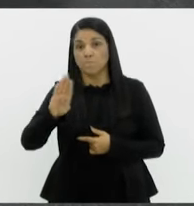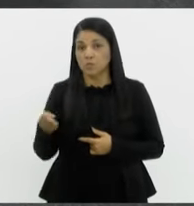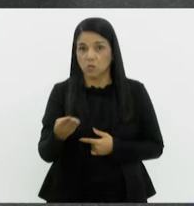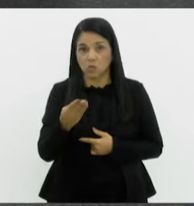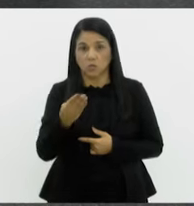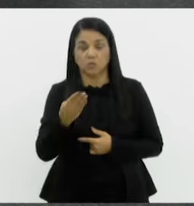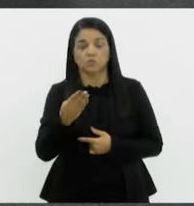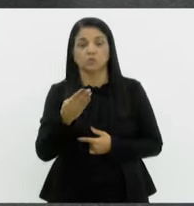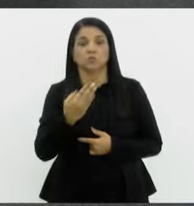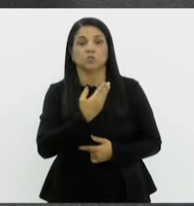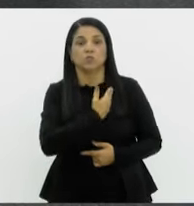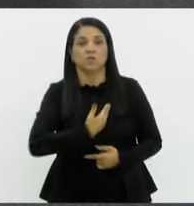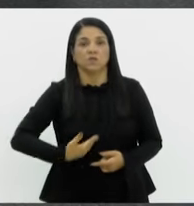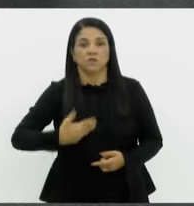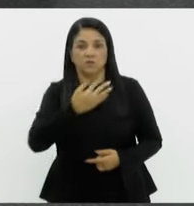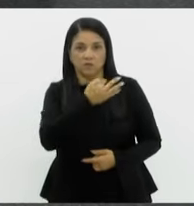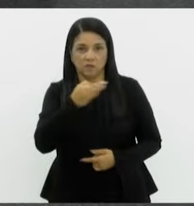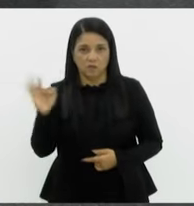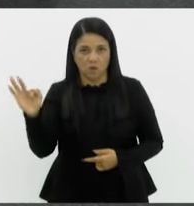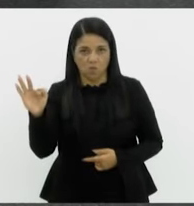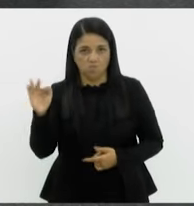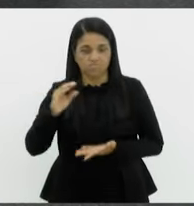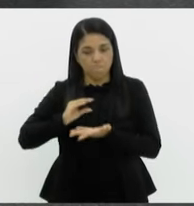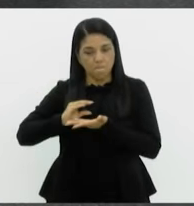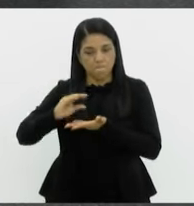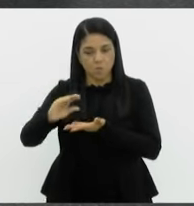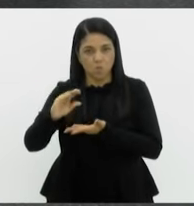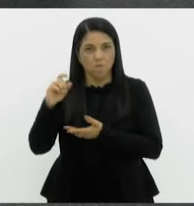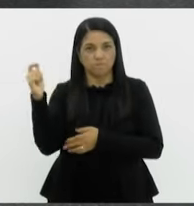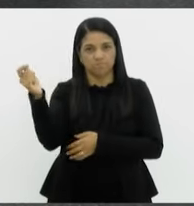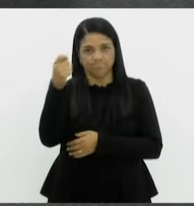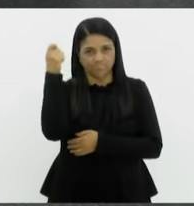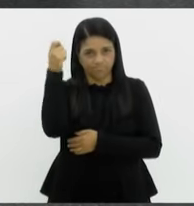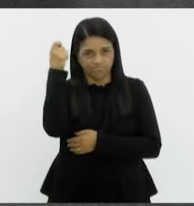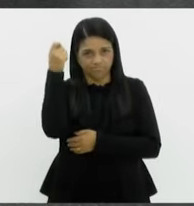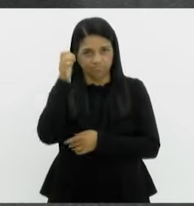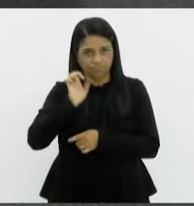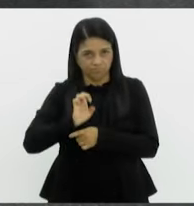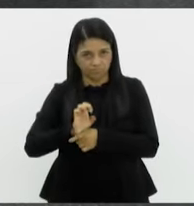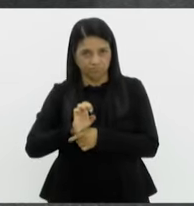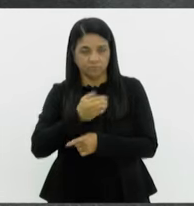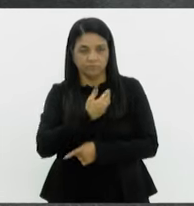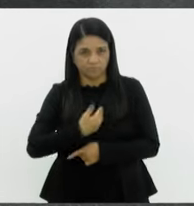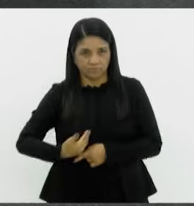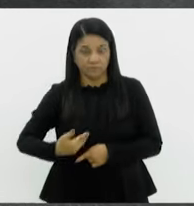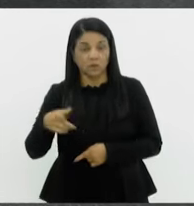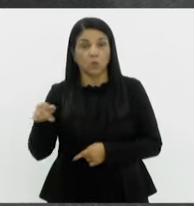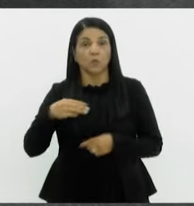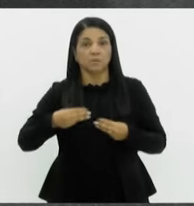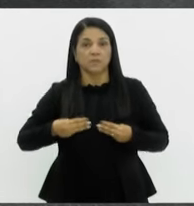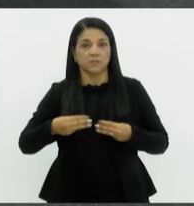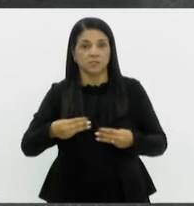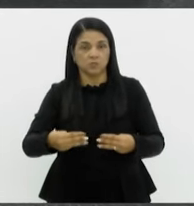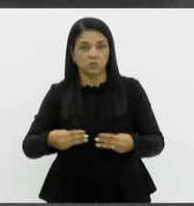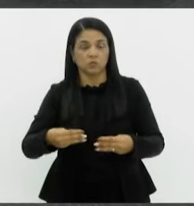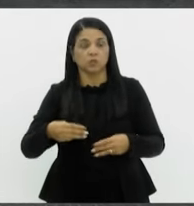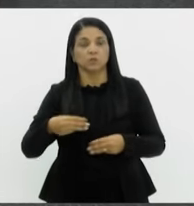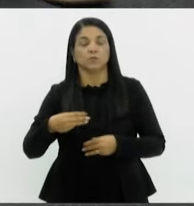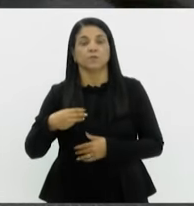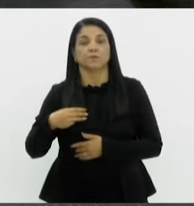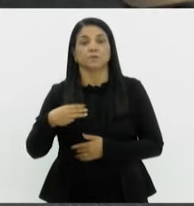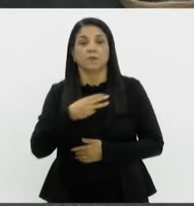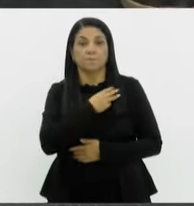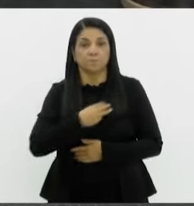do governo federal para o governo do Estado. O ministro Haddad, ministro da